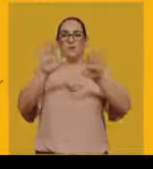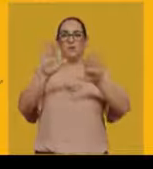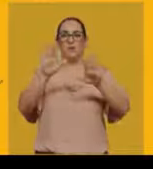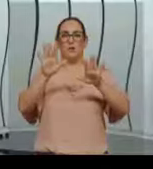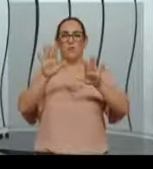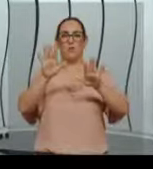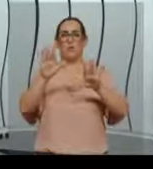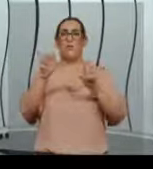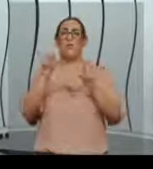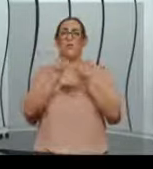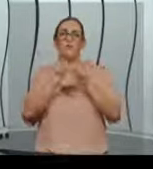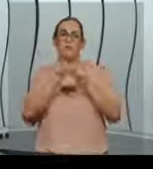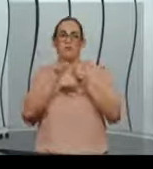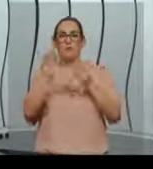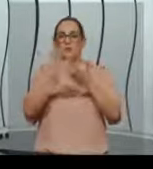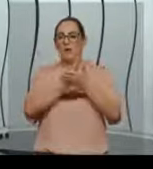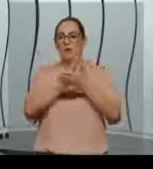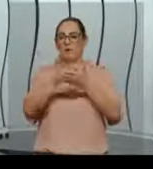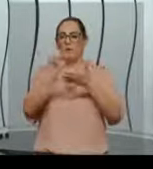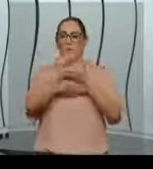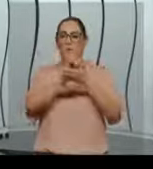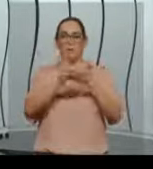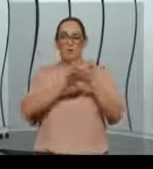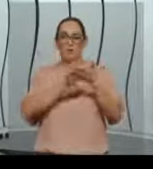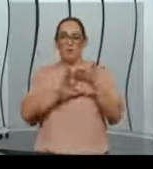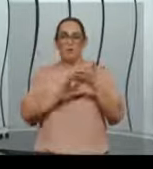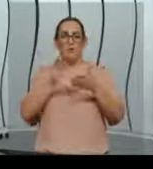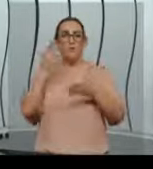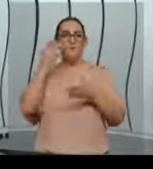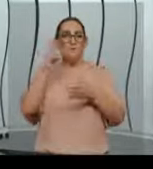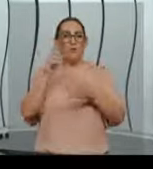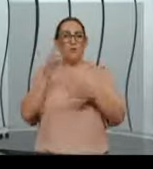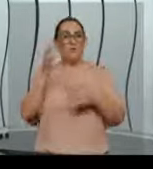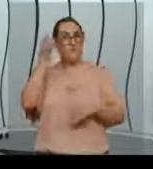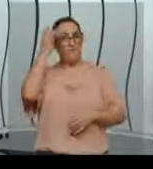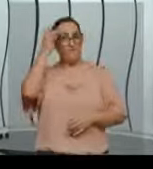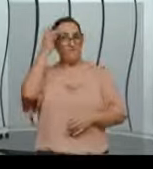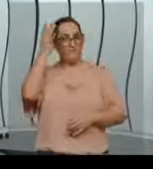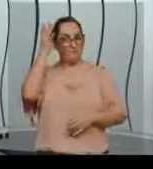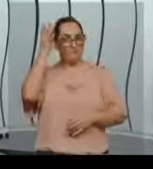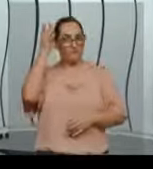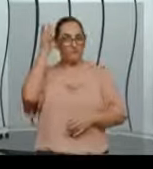para poder facilitar isso? Então, vamos lá.